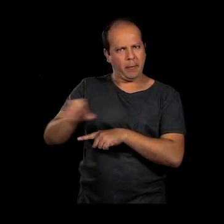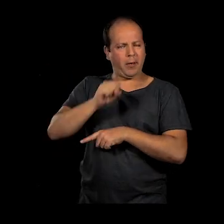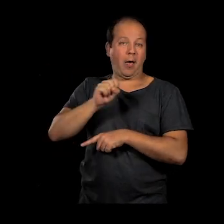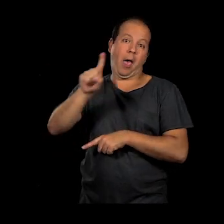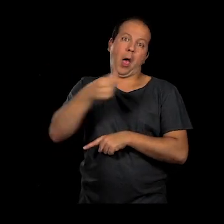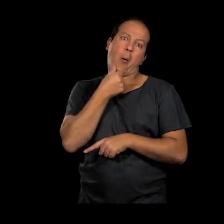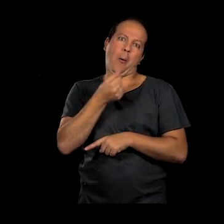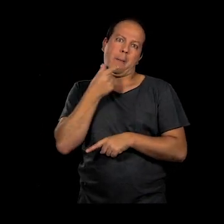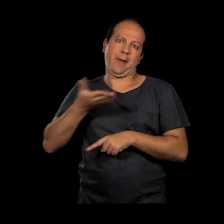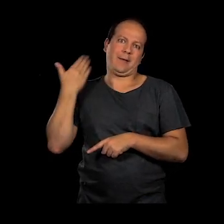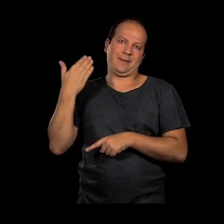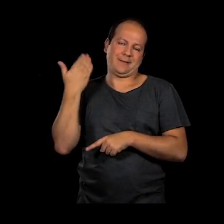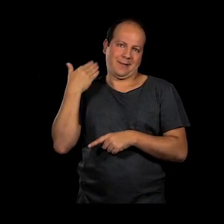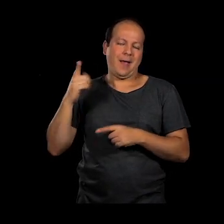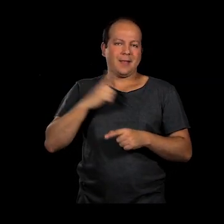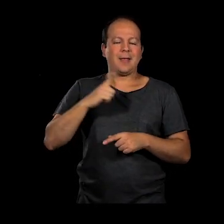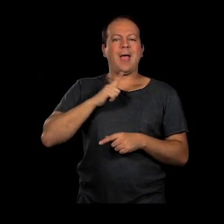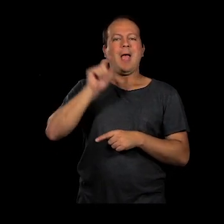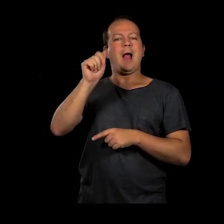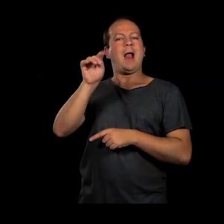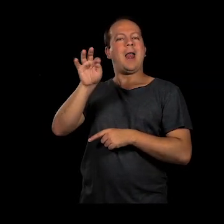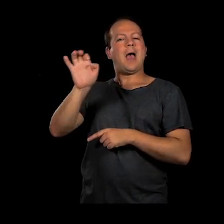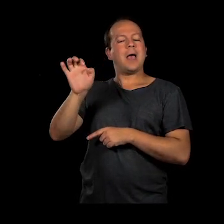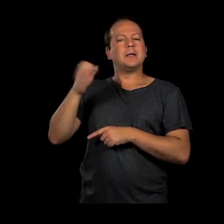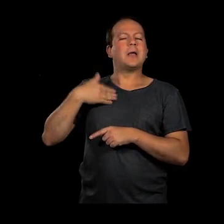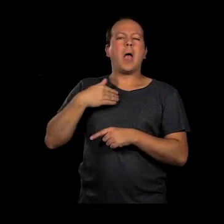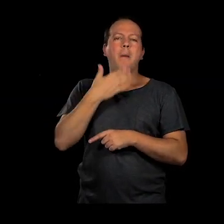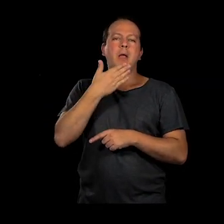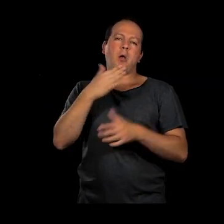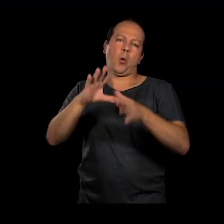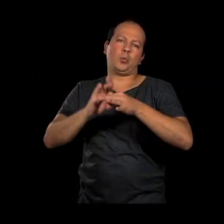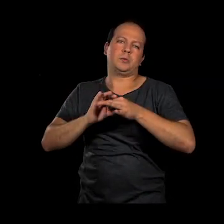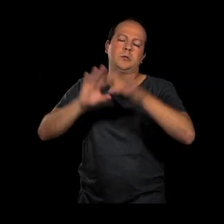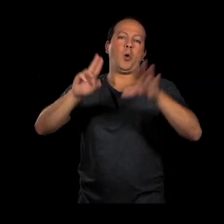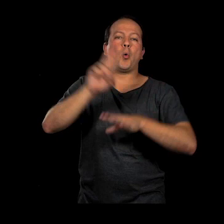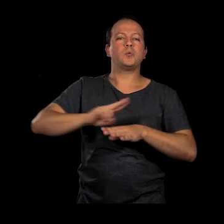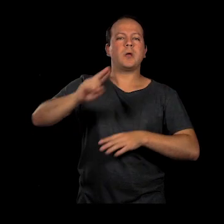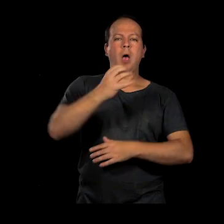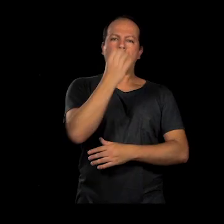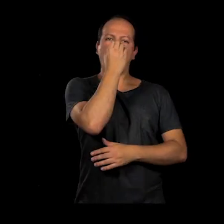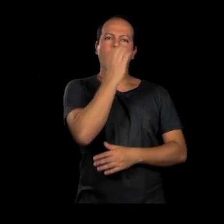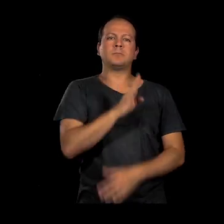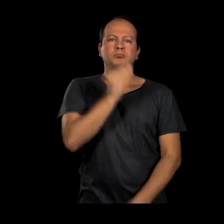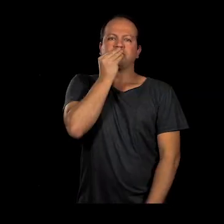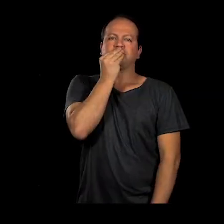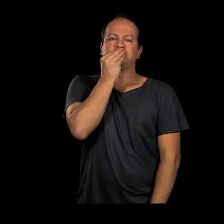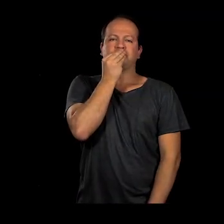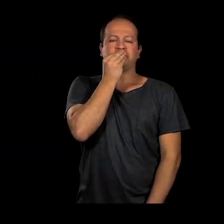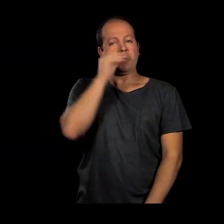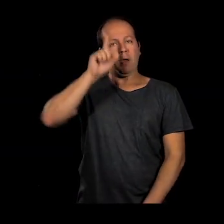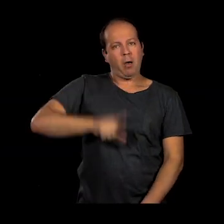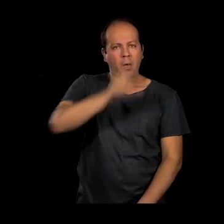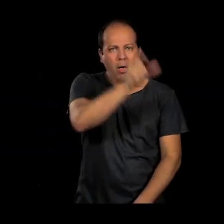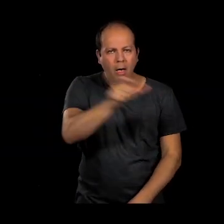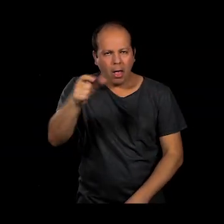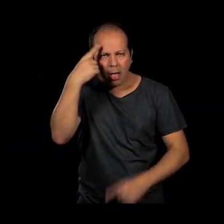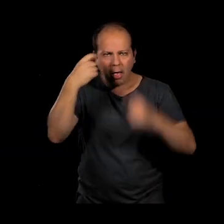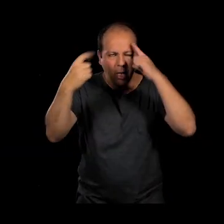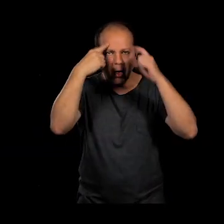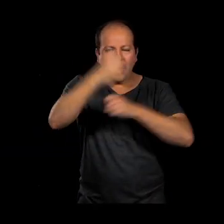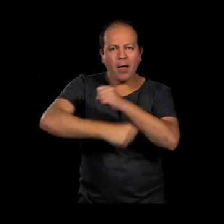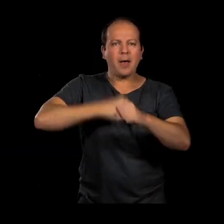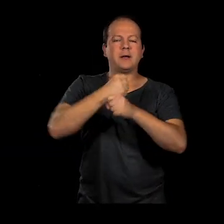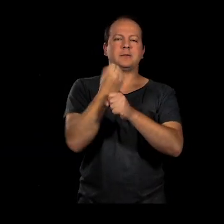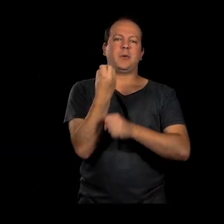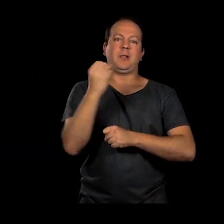época era o Laerte ainda, pedi para uma autorização para poder usar os palhaços mudos, que são os personagens que ele criou nos anos